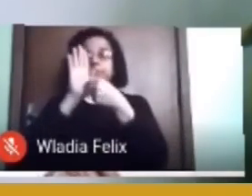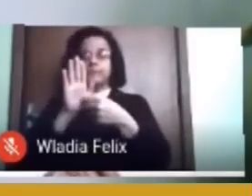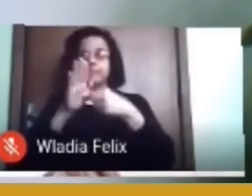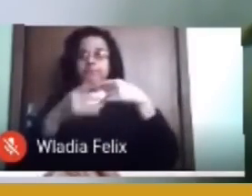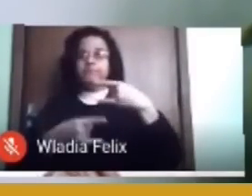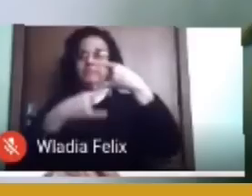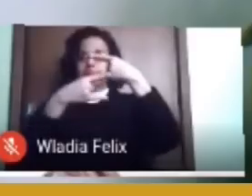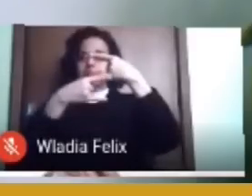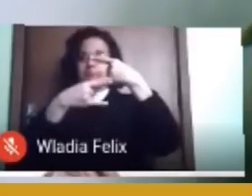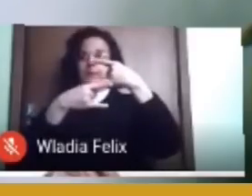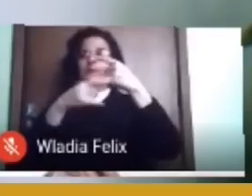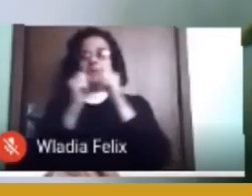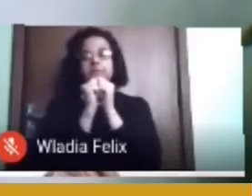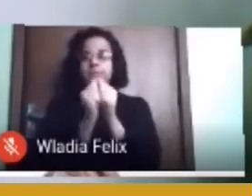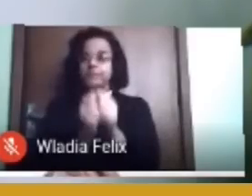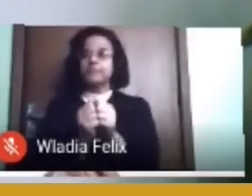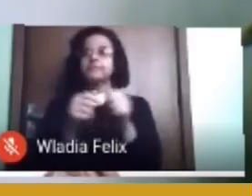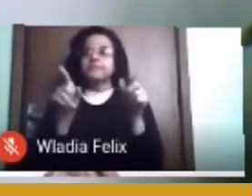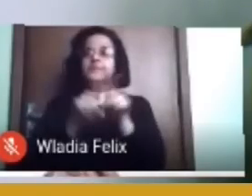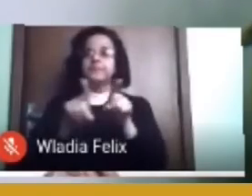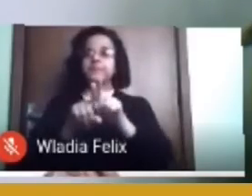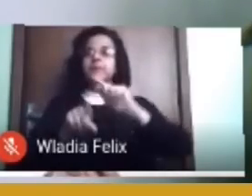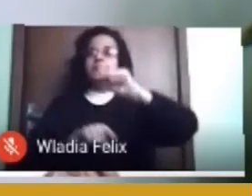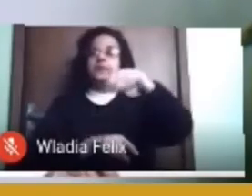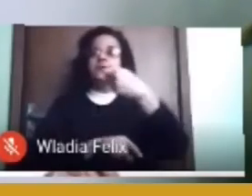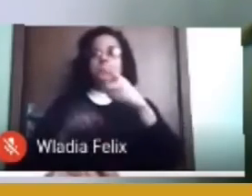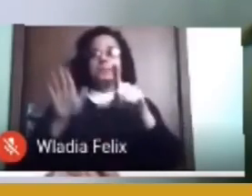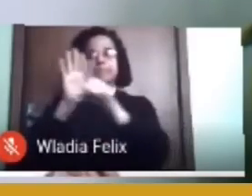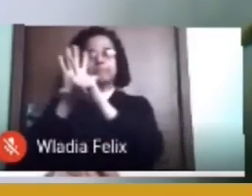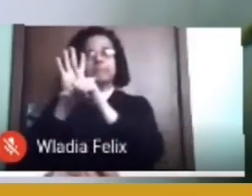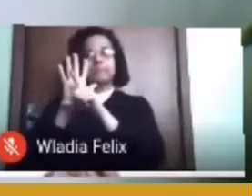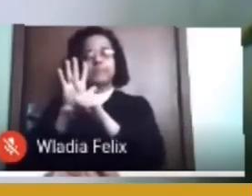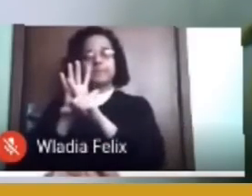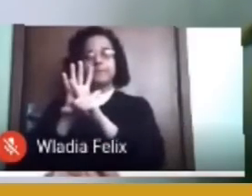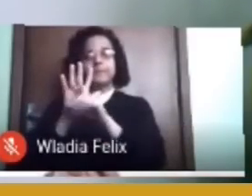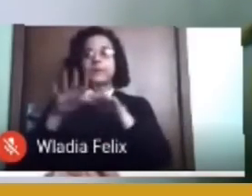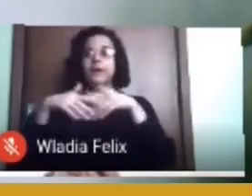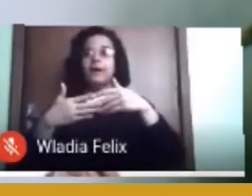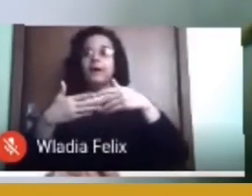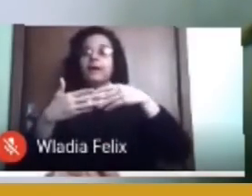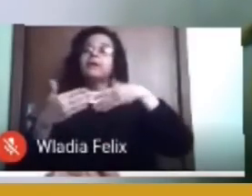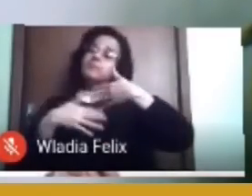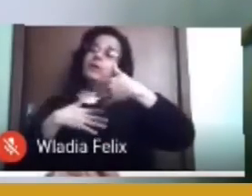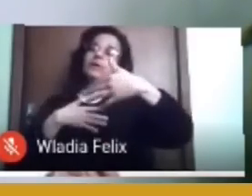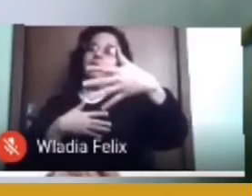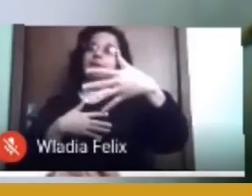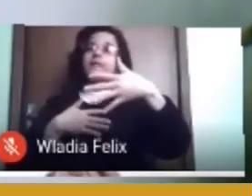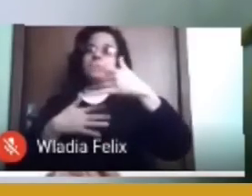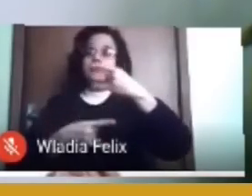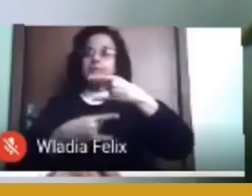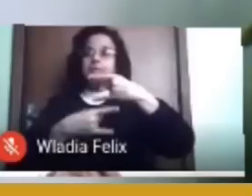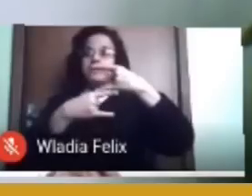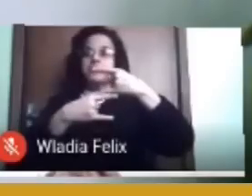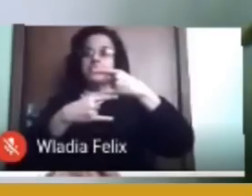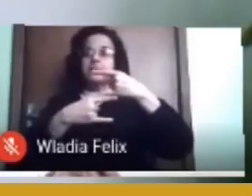E no meio da nossa live começou a haver invasão de hackers, né, ali, que começou a